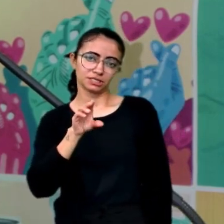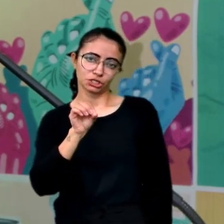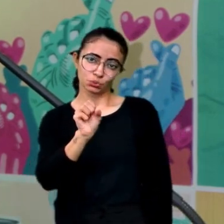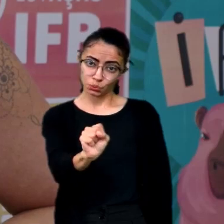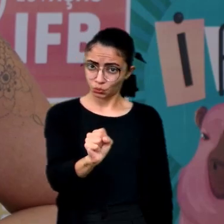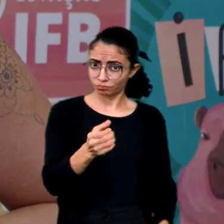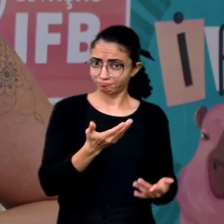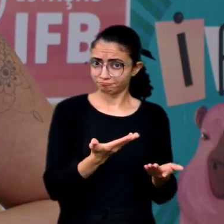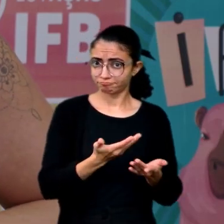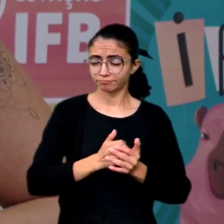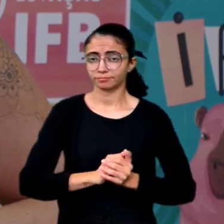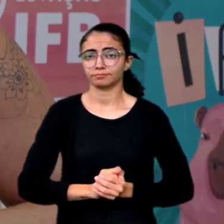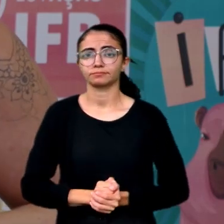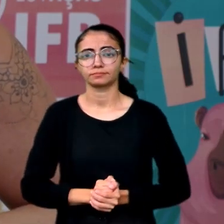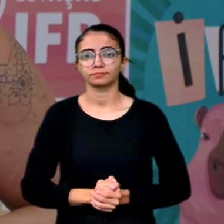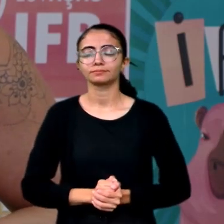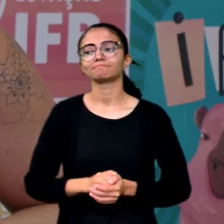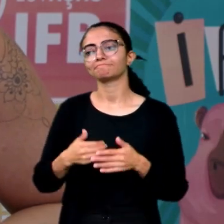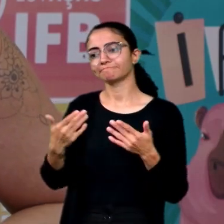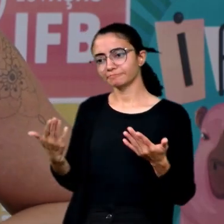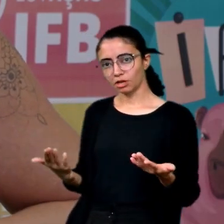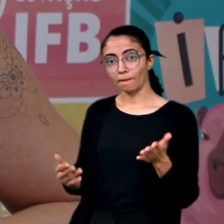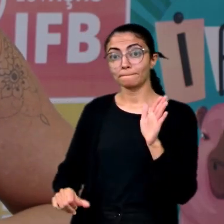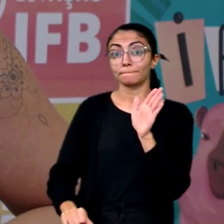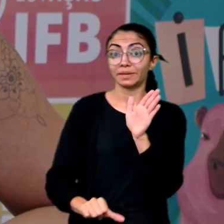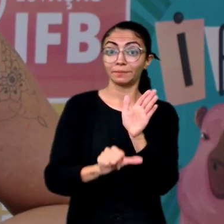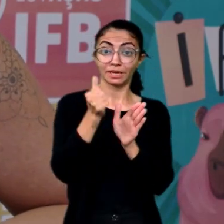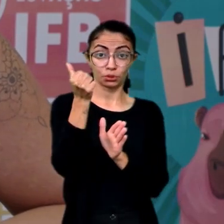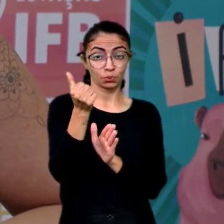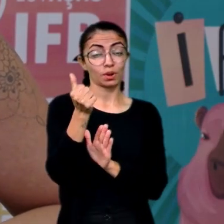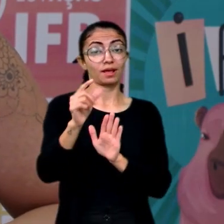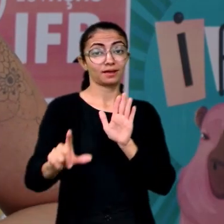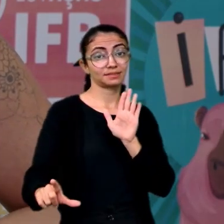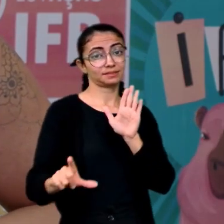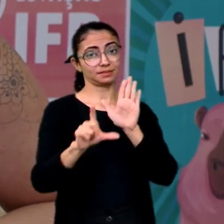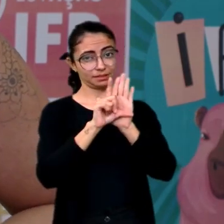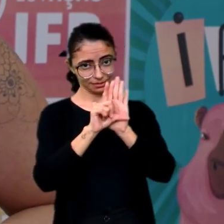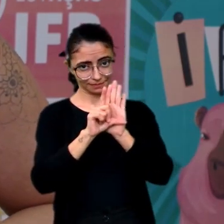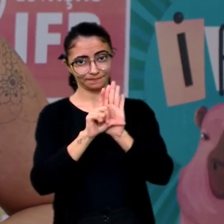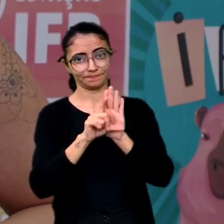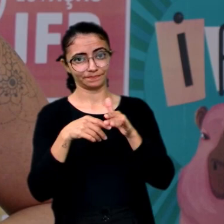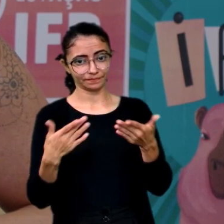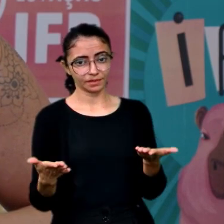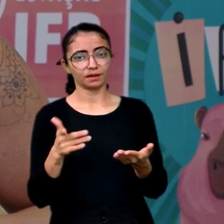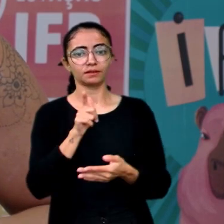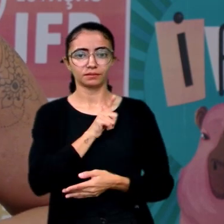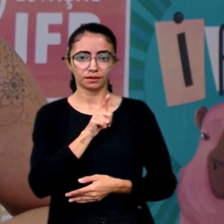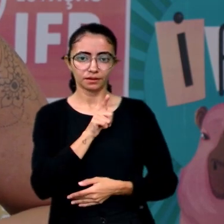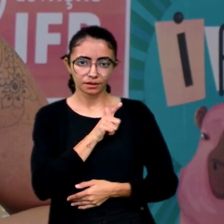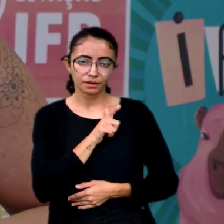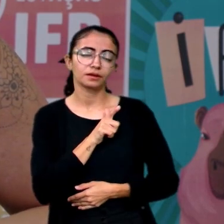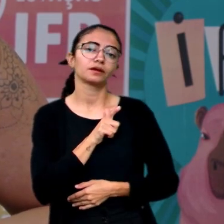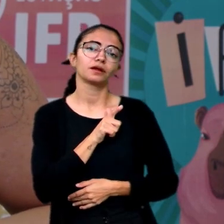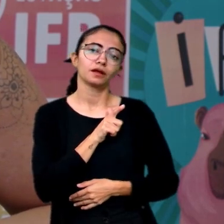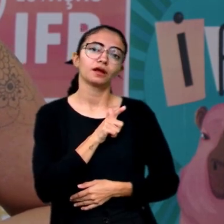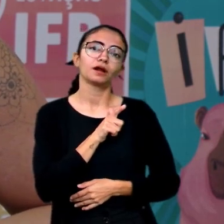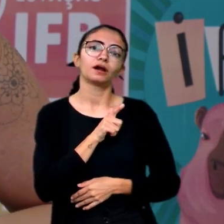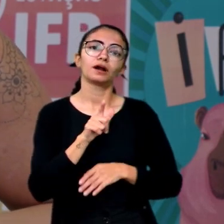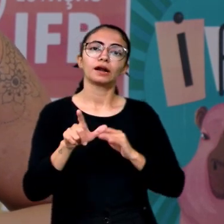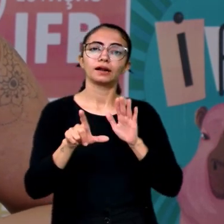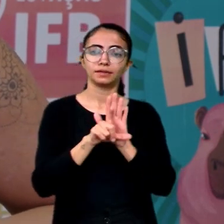primeira coisa são as leis, né? Então a gente tem a lei dos grandes geradores, aqui é 5.610, e nós temos a lei